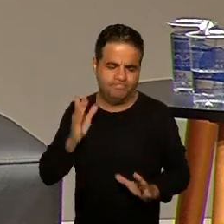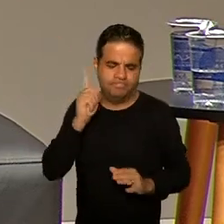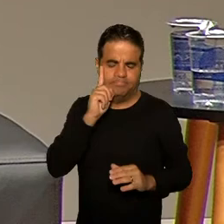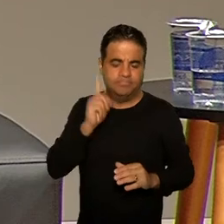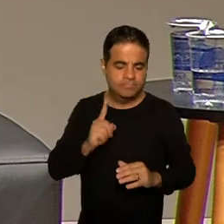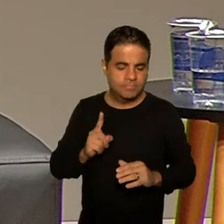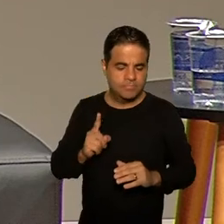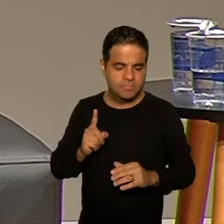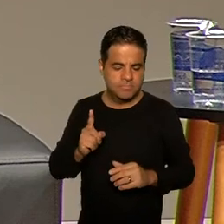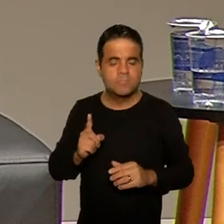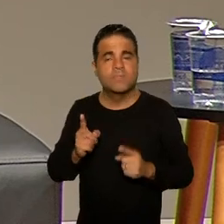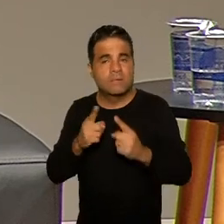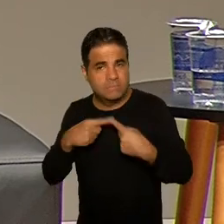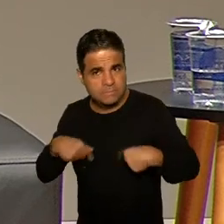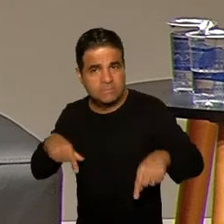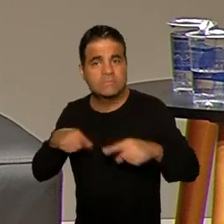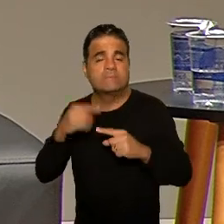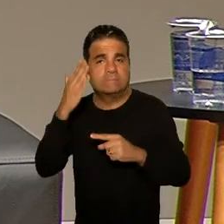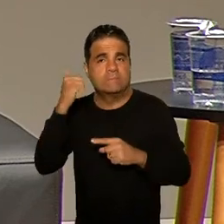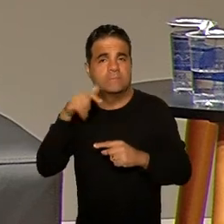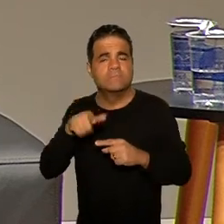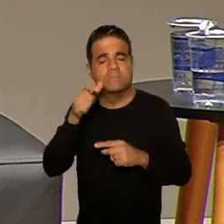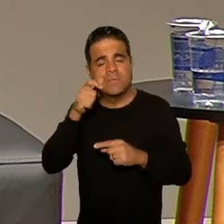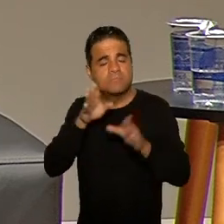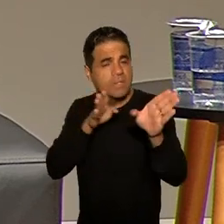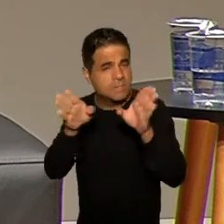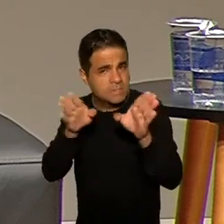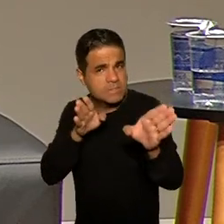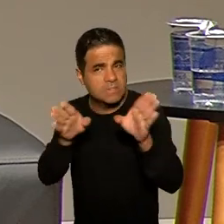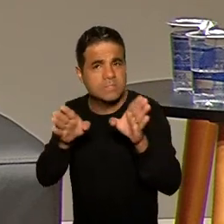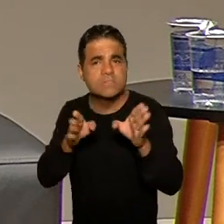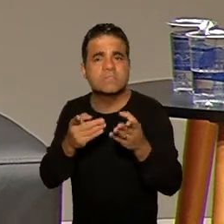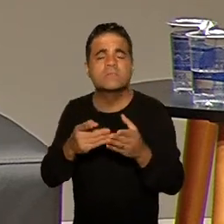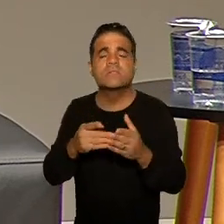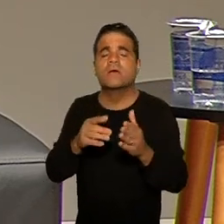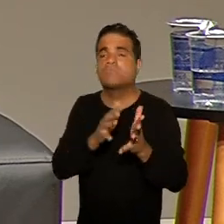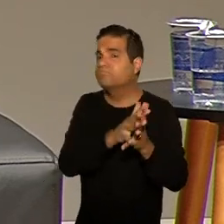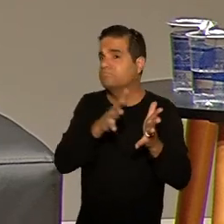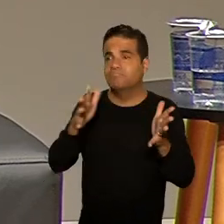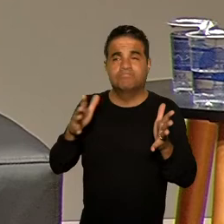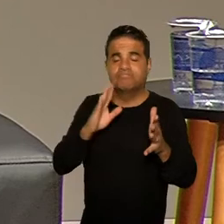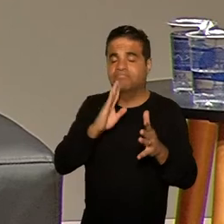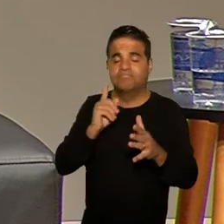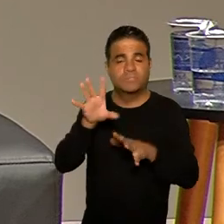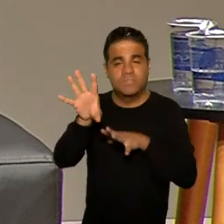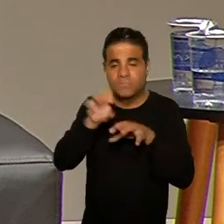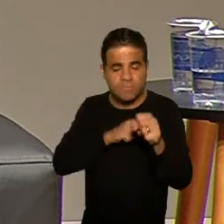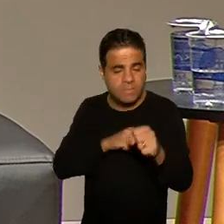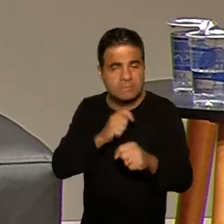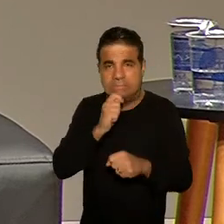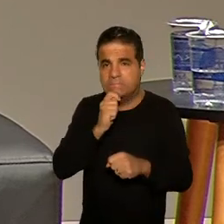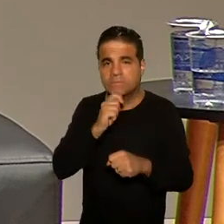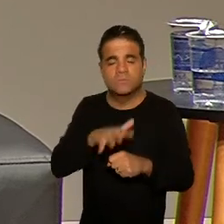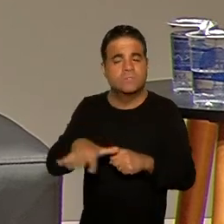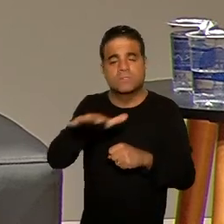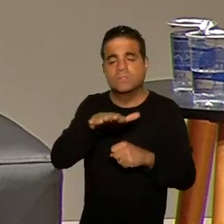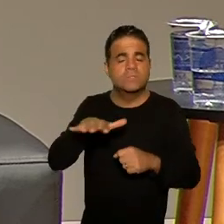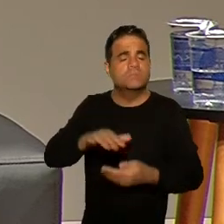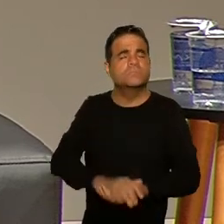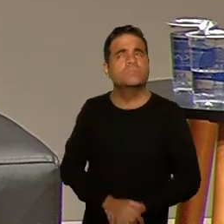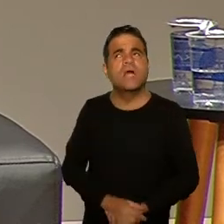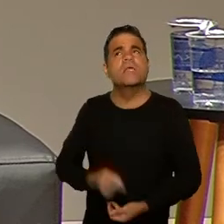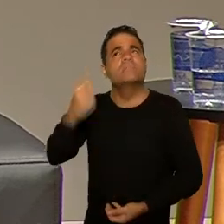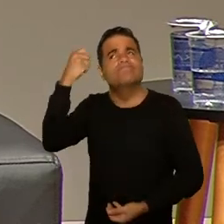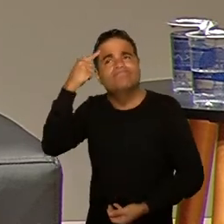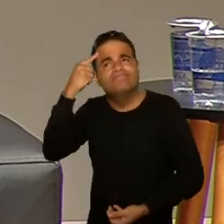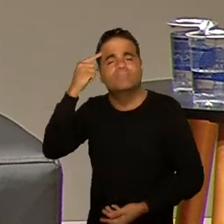nem sempre se fazem tão acessíveis a uma parcela da população que não não tem informação nesse campo e